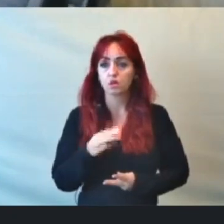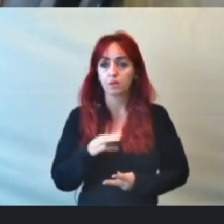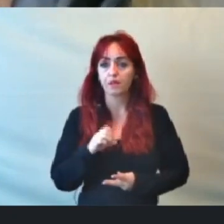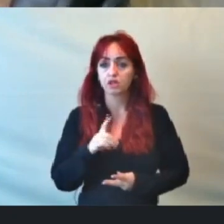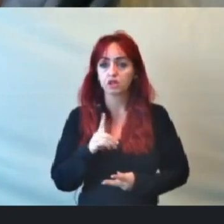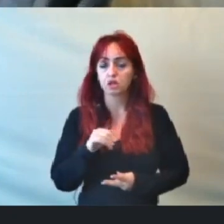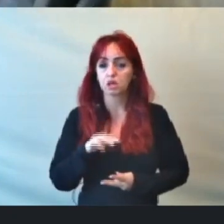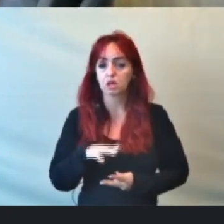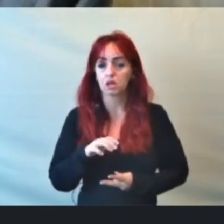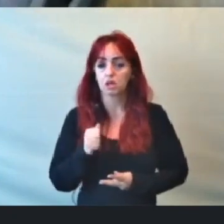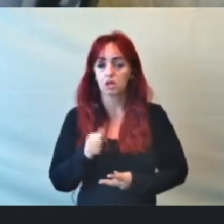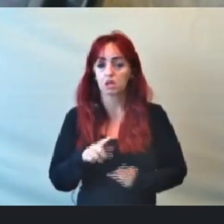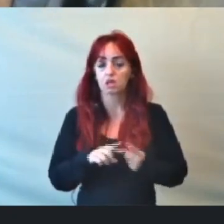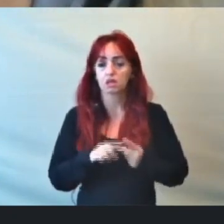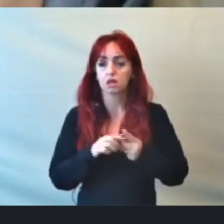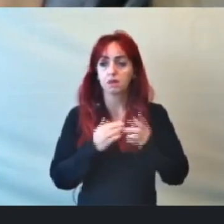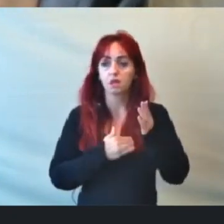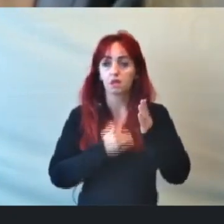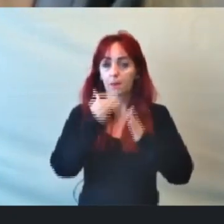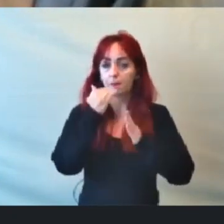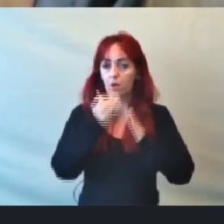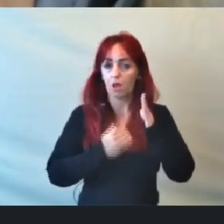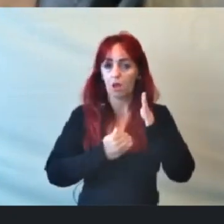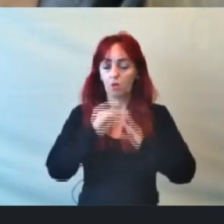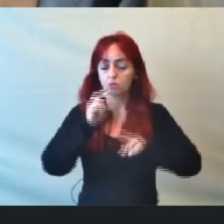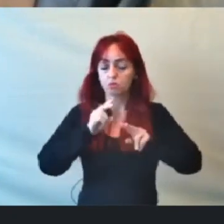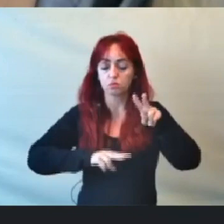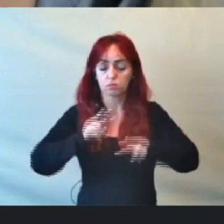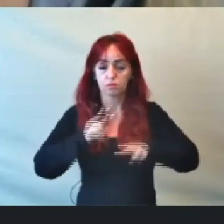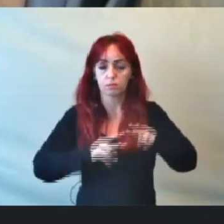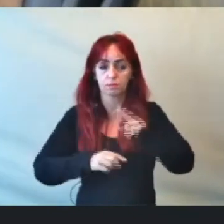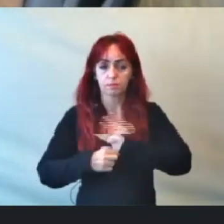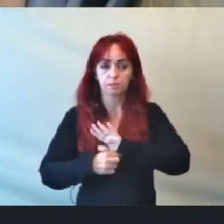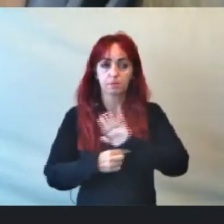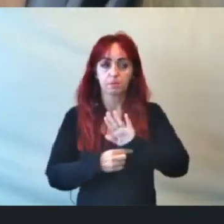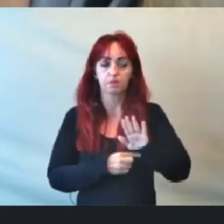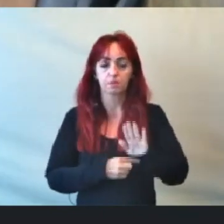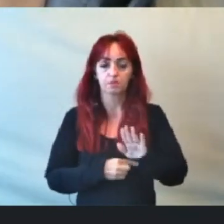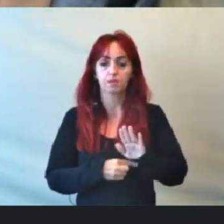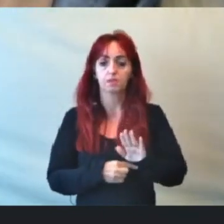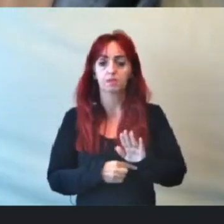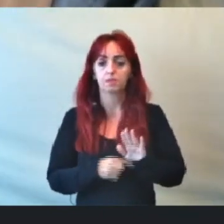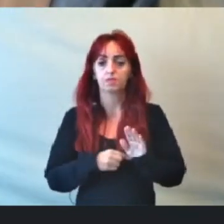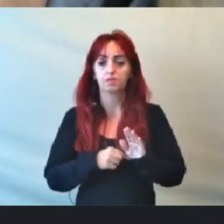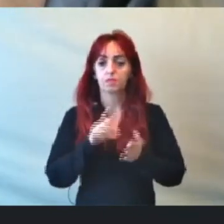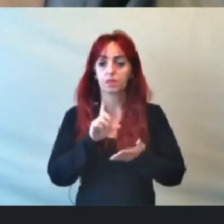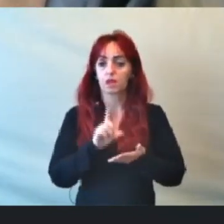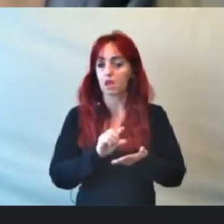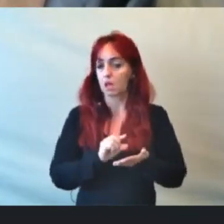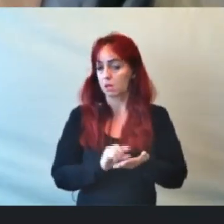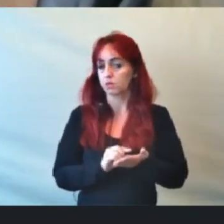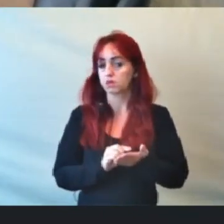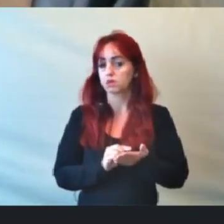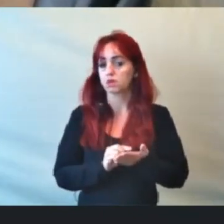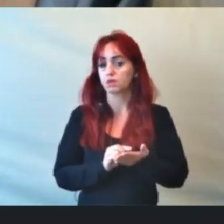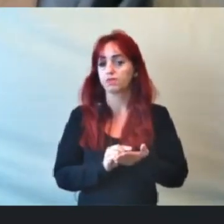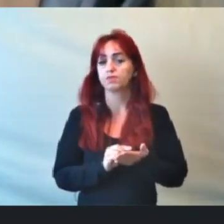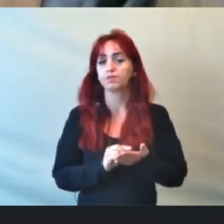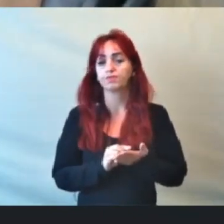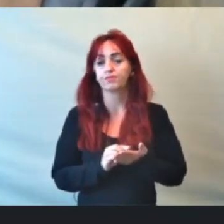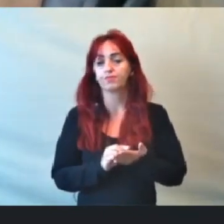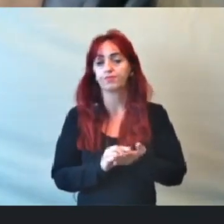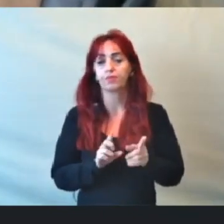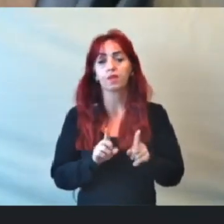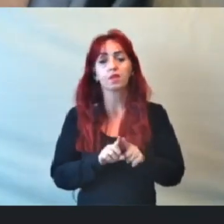do monitoramento também mostram uma tendência de redução desses parâmetros. E são por essas razões